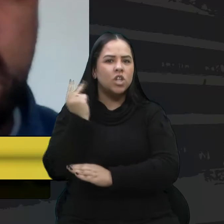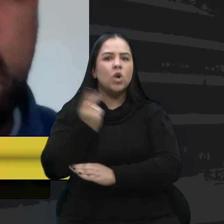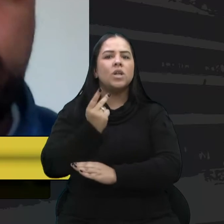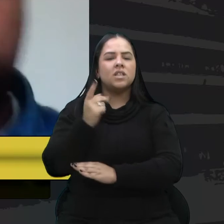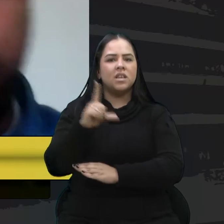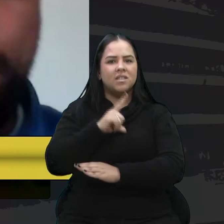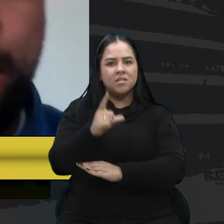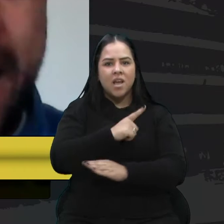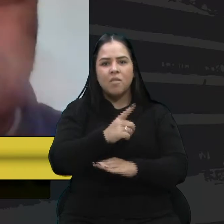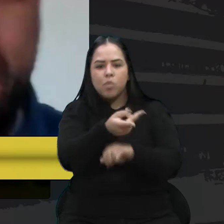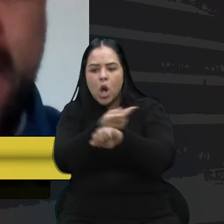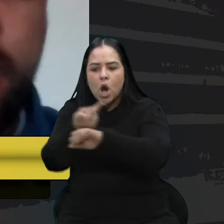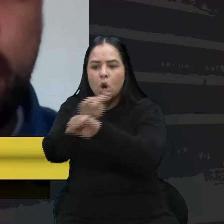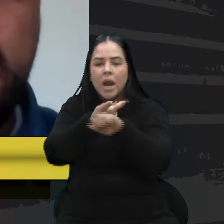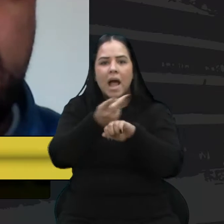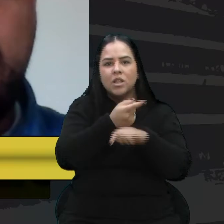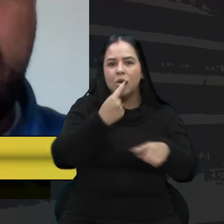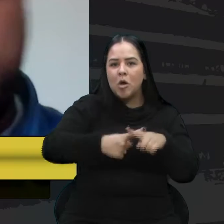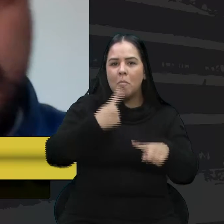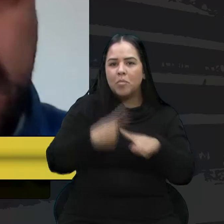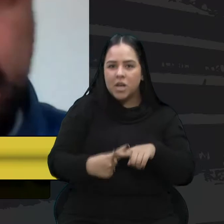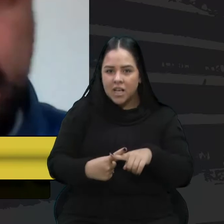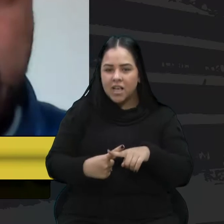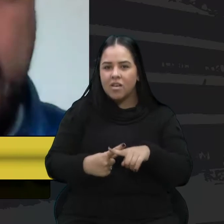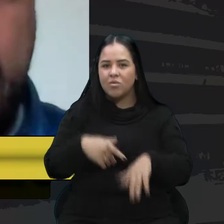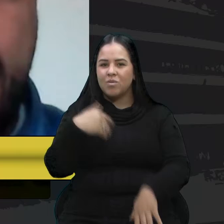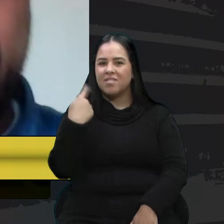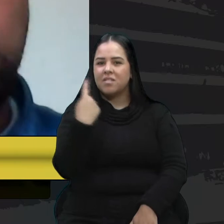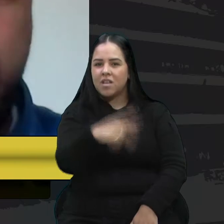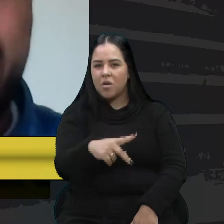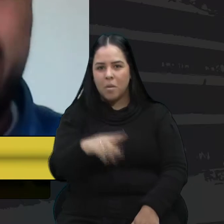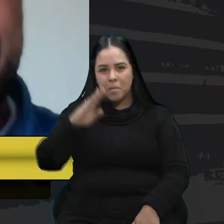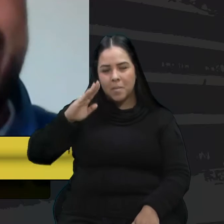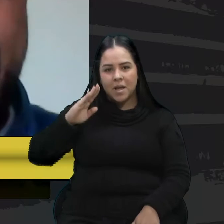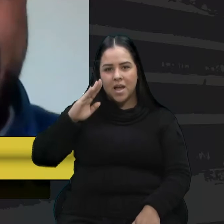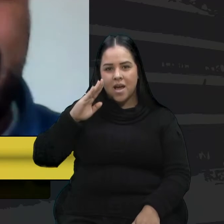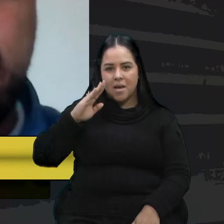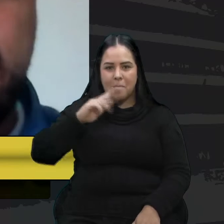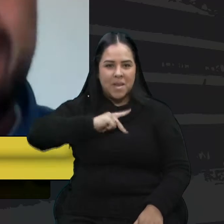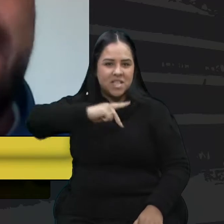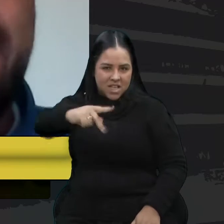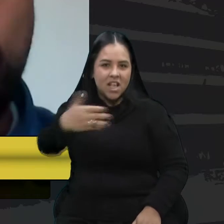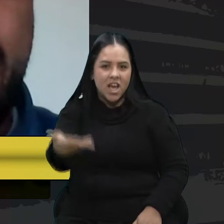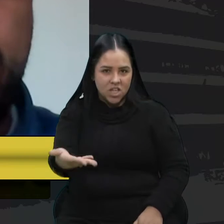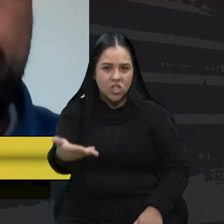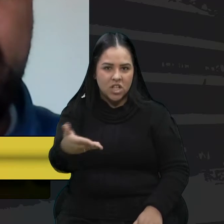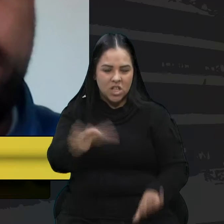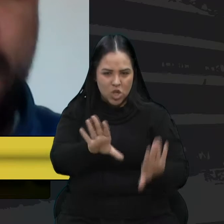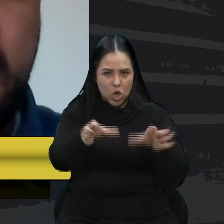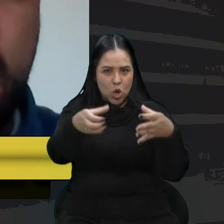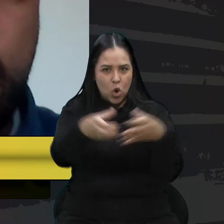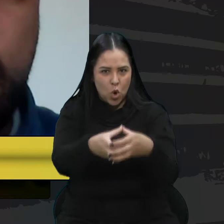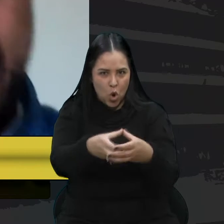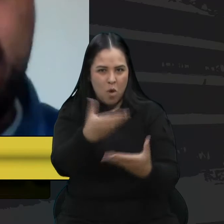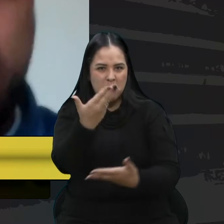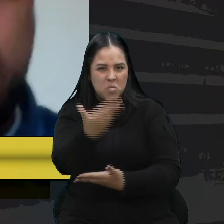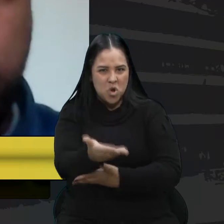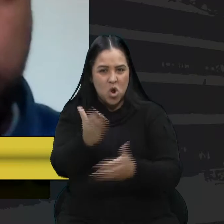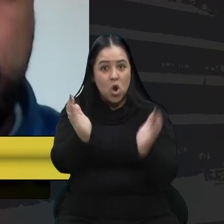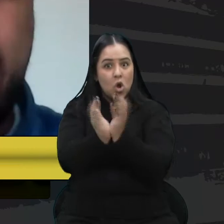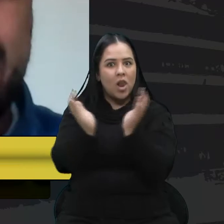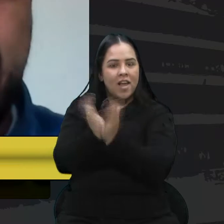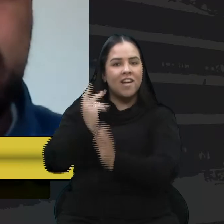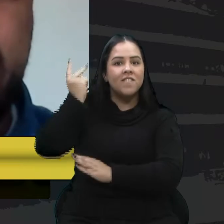que o seu presidente e que pessoas, as seclas dessa turma defendem. Colegas vereadores